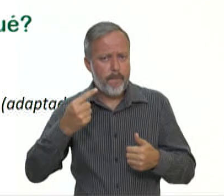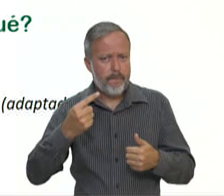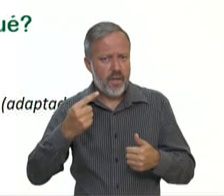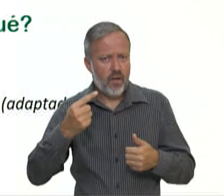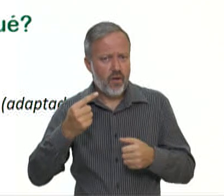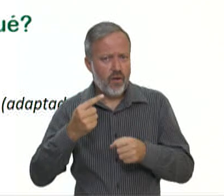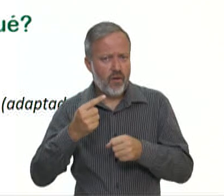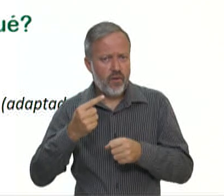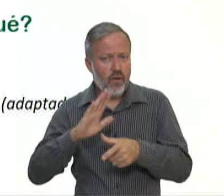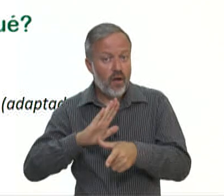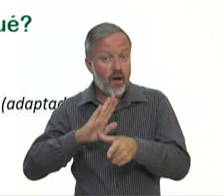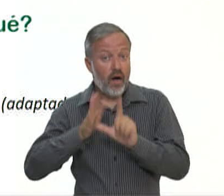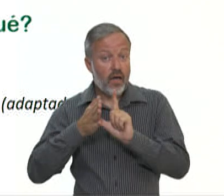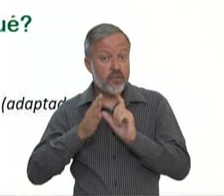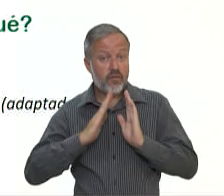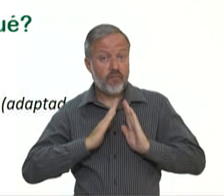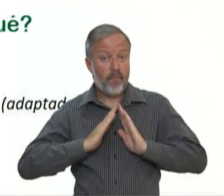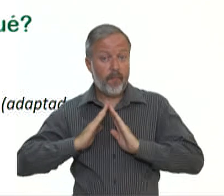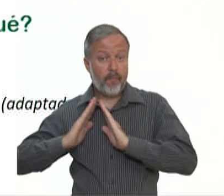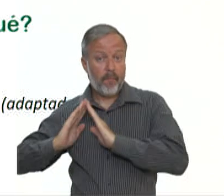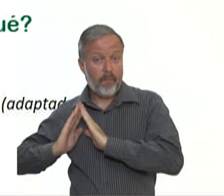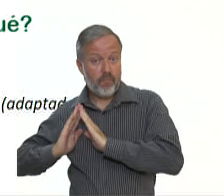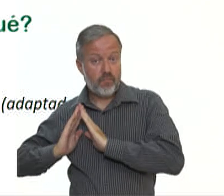las pirámides de Egipto.